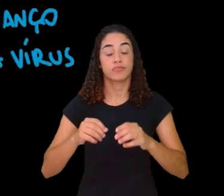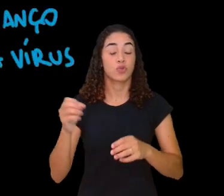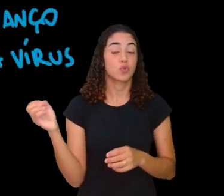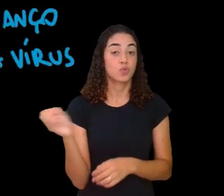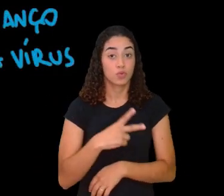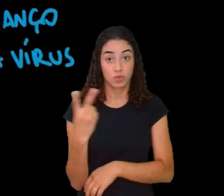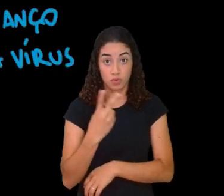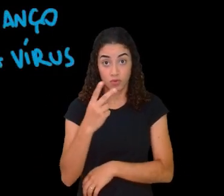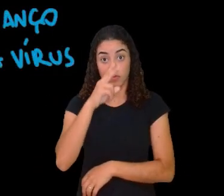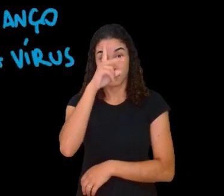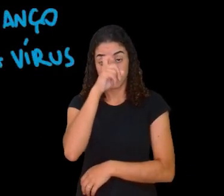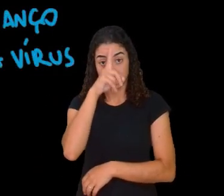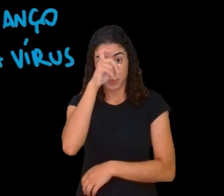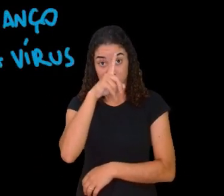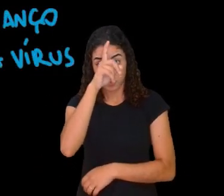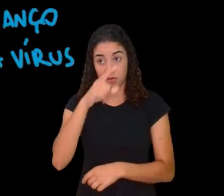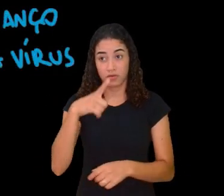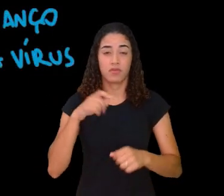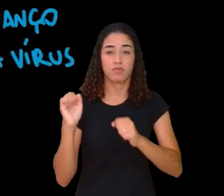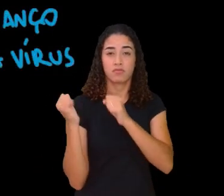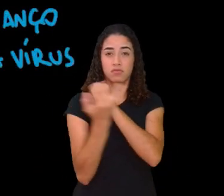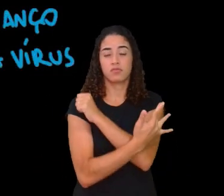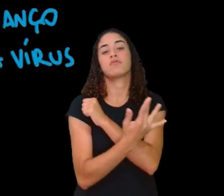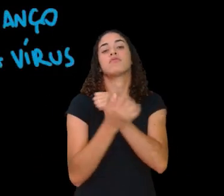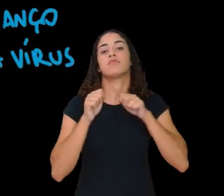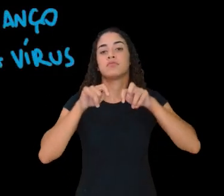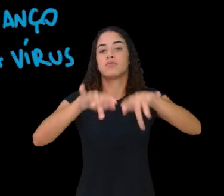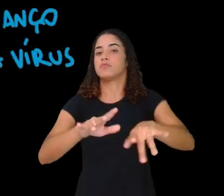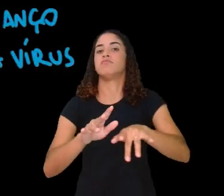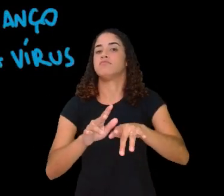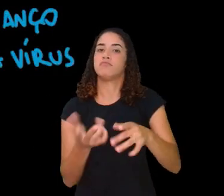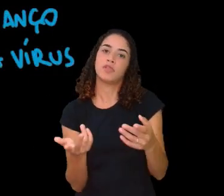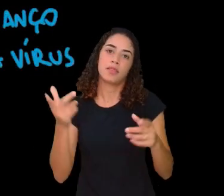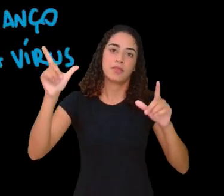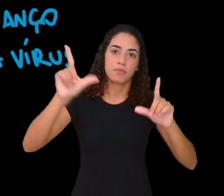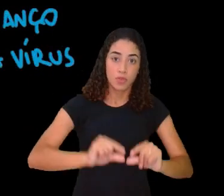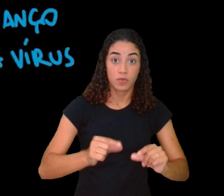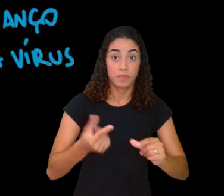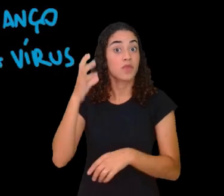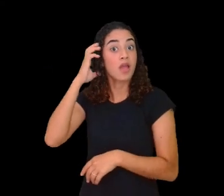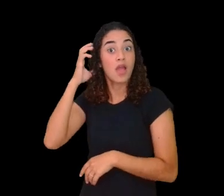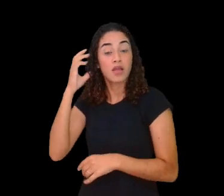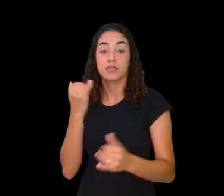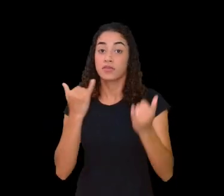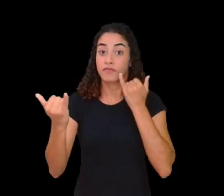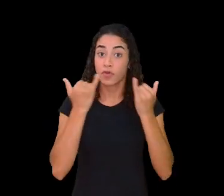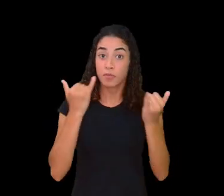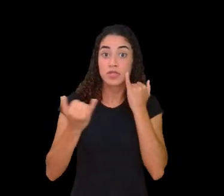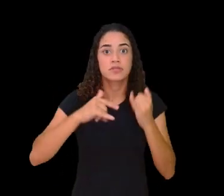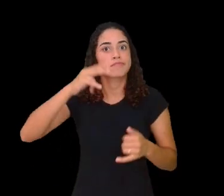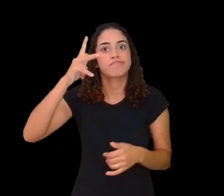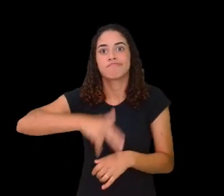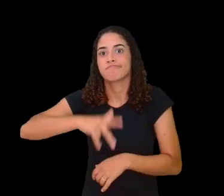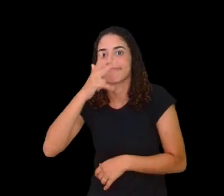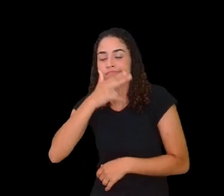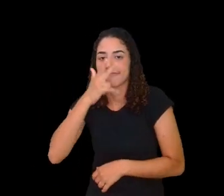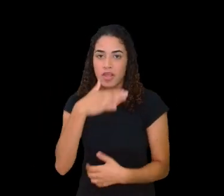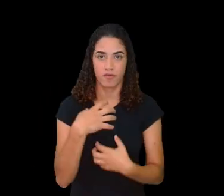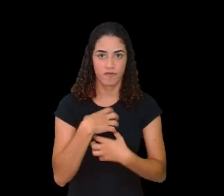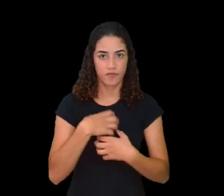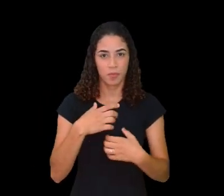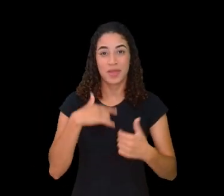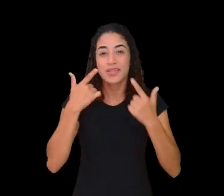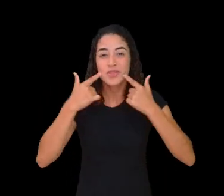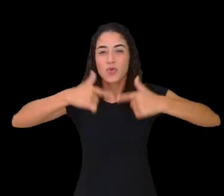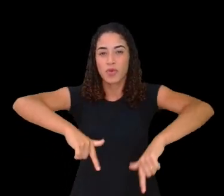avanço do coronavírus no país. No rádio, essas informações são passadas da mesma maneira, com uma